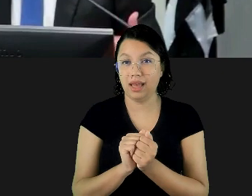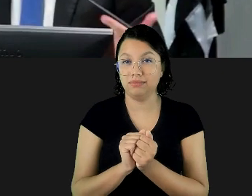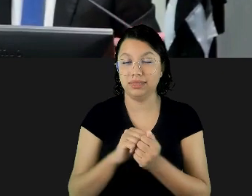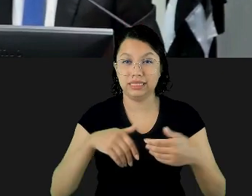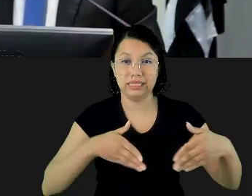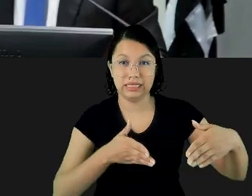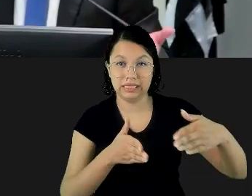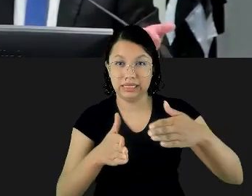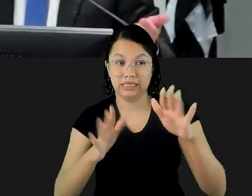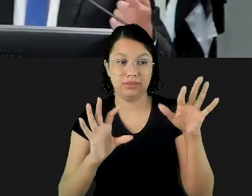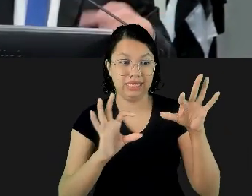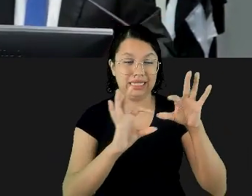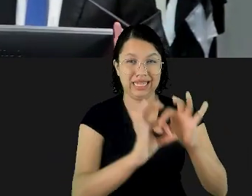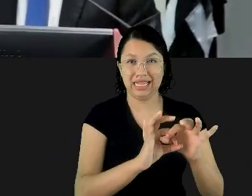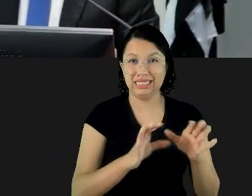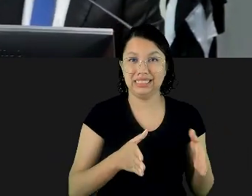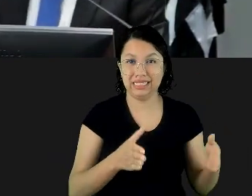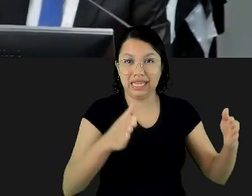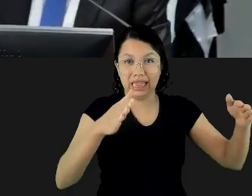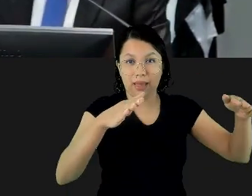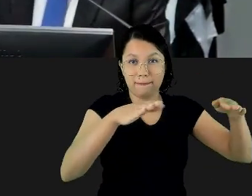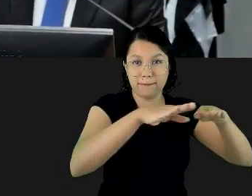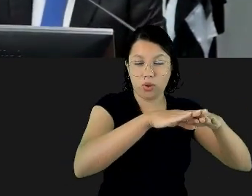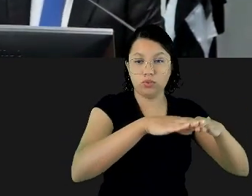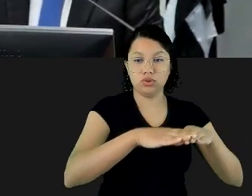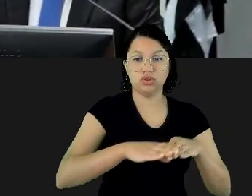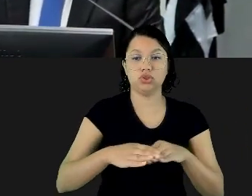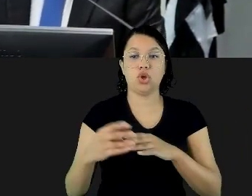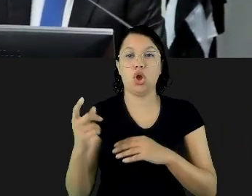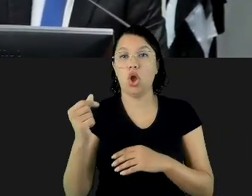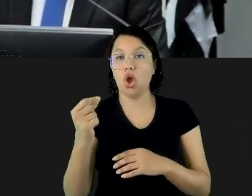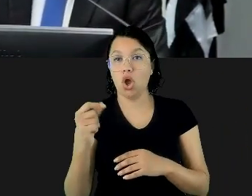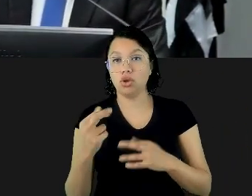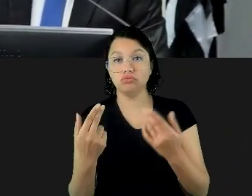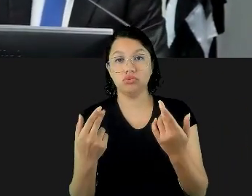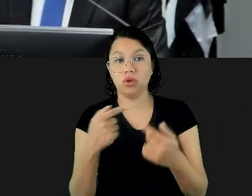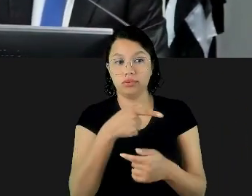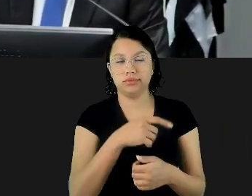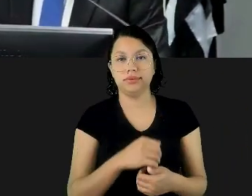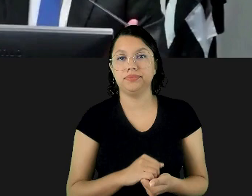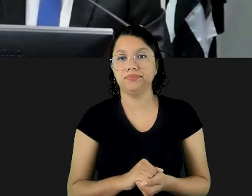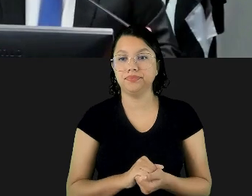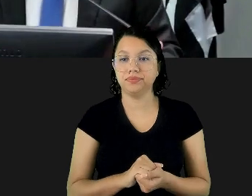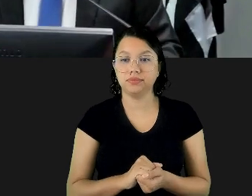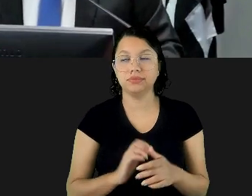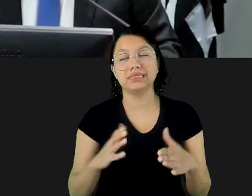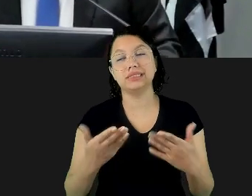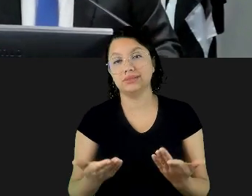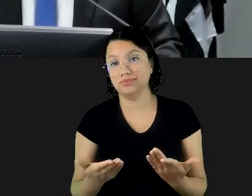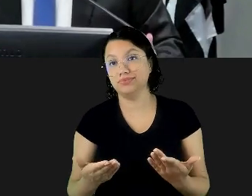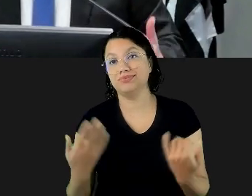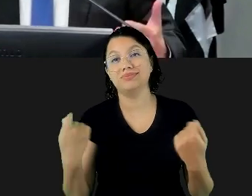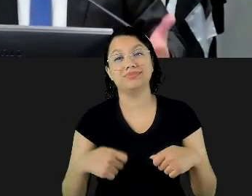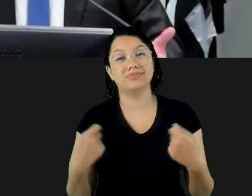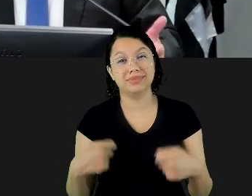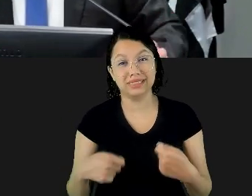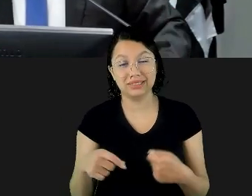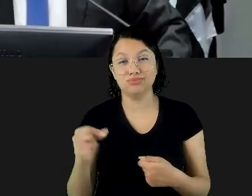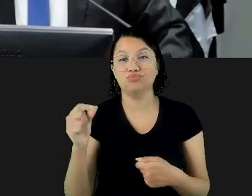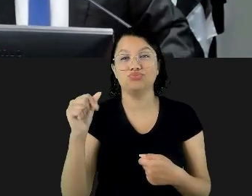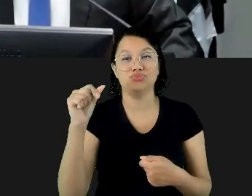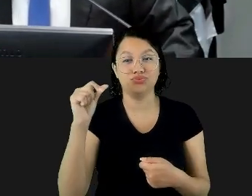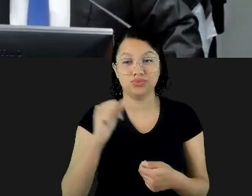vai custar basicamente o mesmo preço da ponte. Então, vai precisar de recursos para a